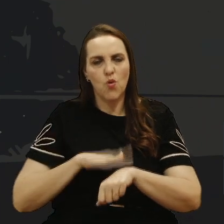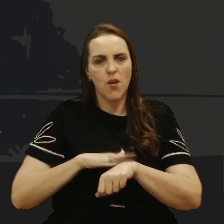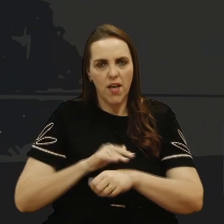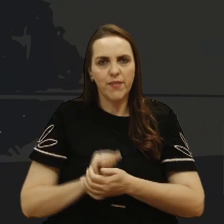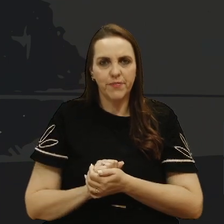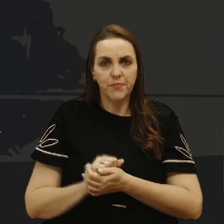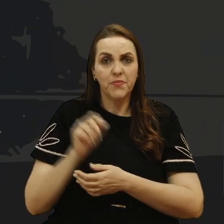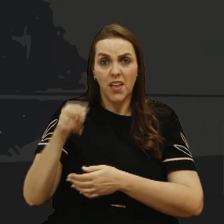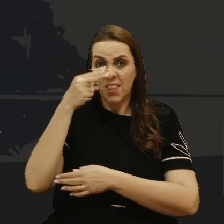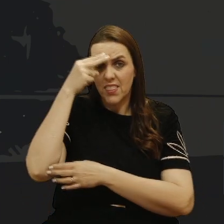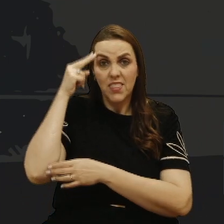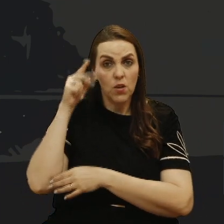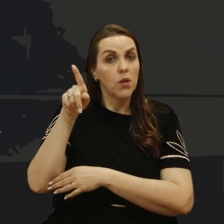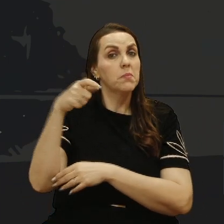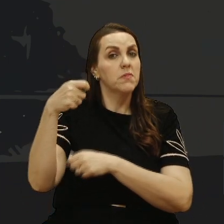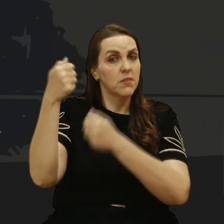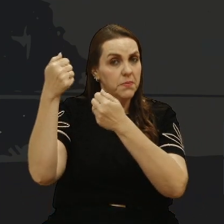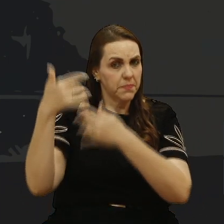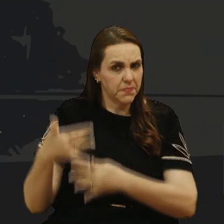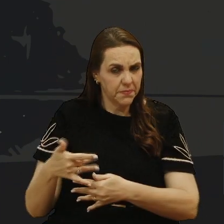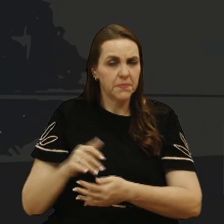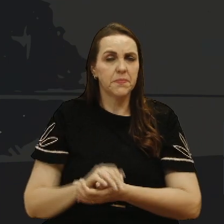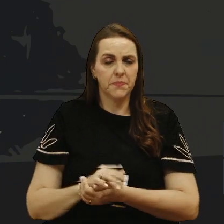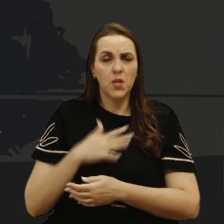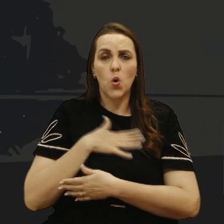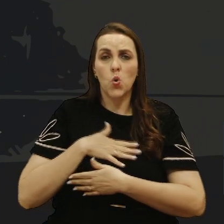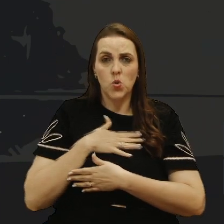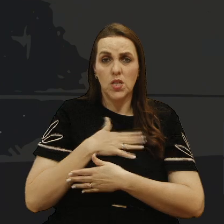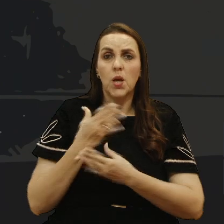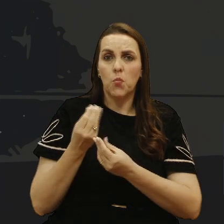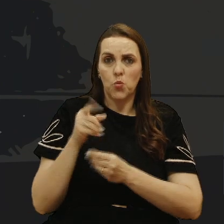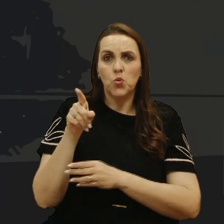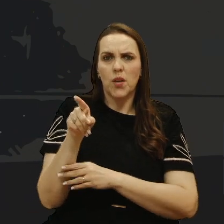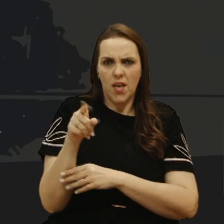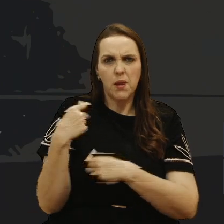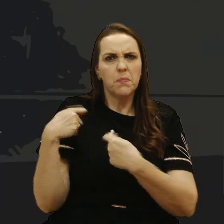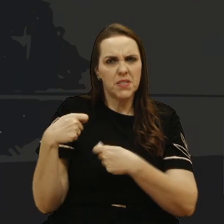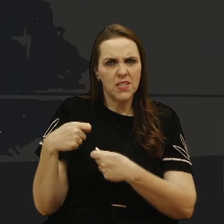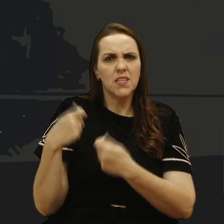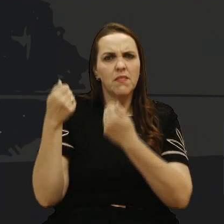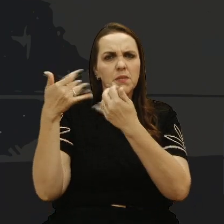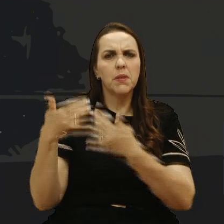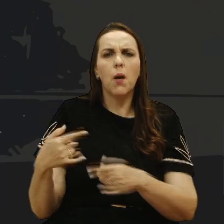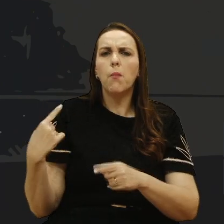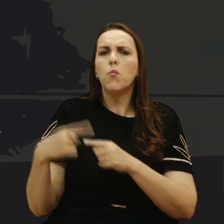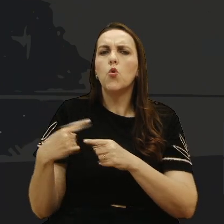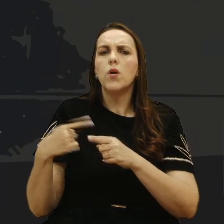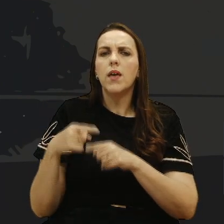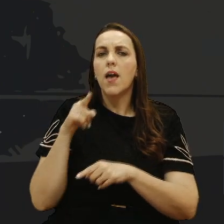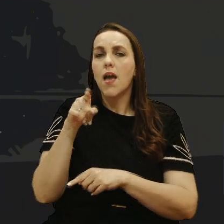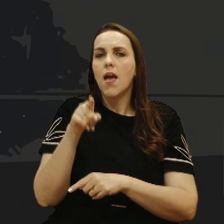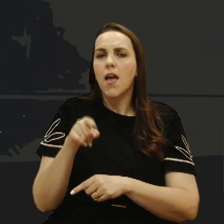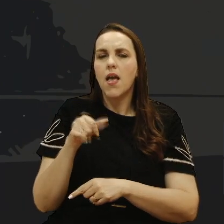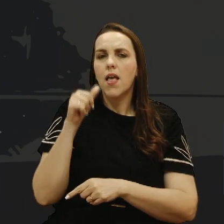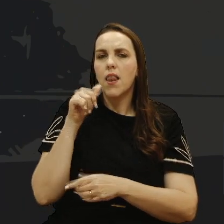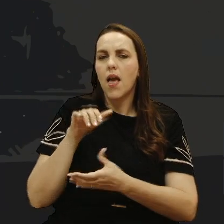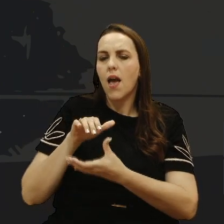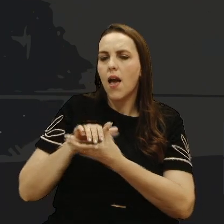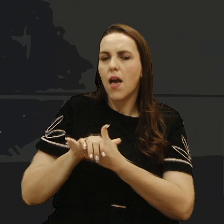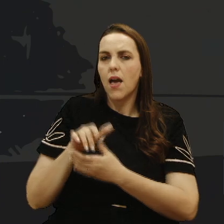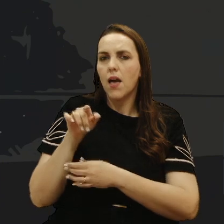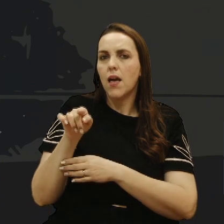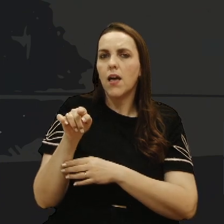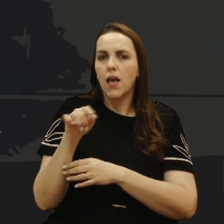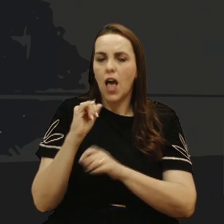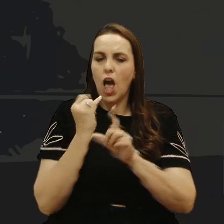Ferreira tem muito a explicar. Eu gostaria muito que ele se manifestasse por que estava andando ele e a companheira dele,